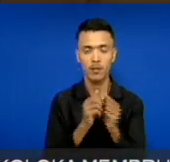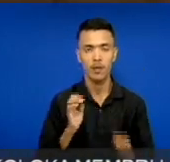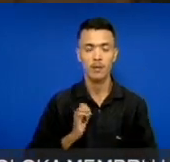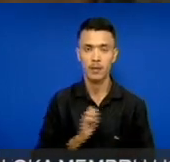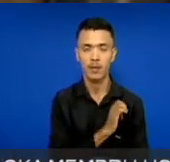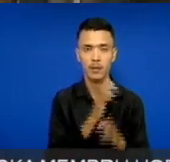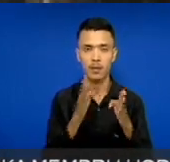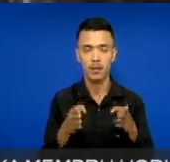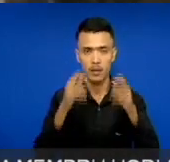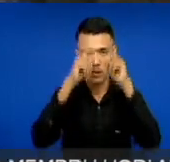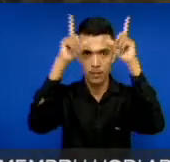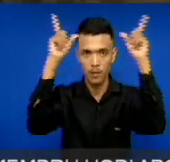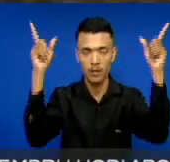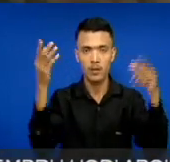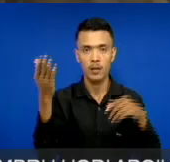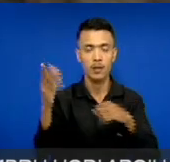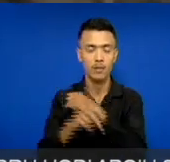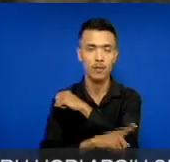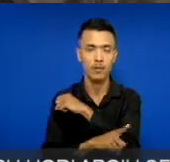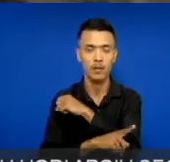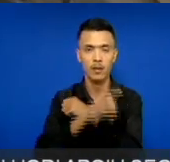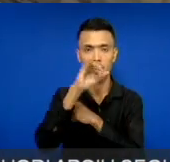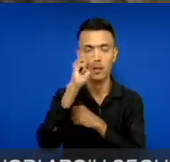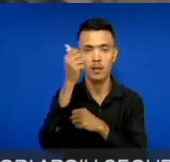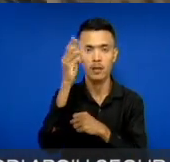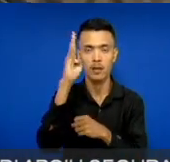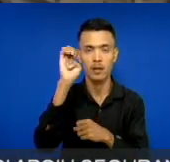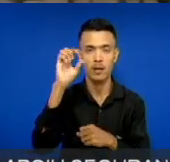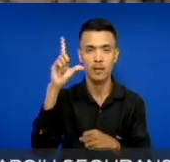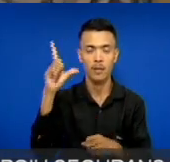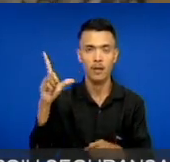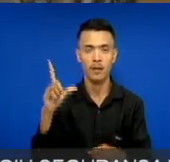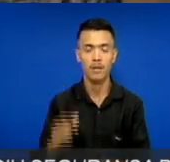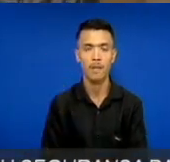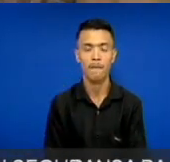Portugal, Isabel Amaral Guterres. Rússia Portugal, Lídia Martins, RTTL.